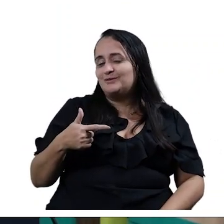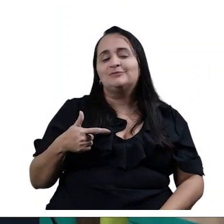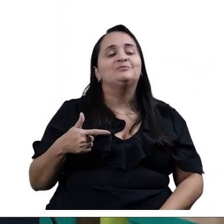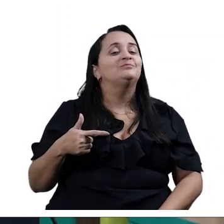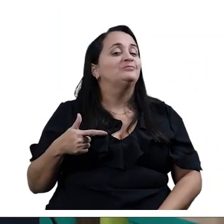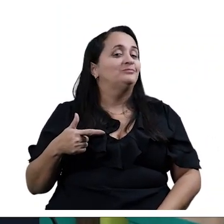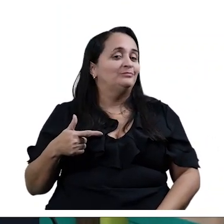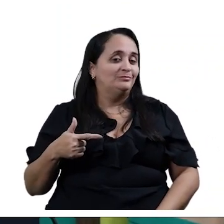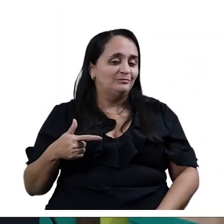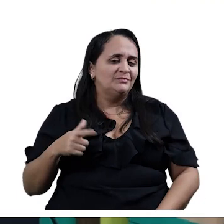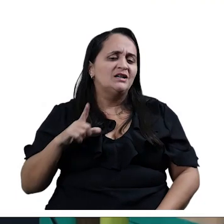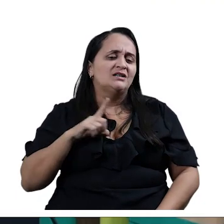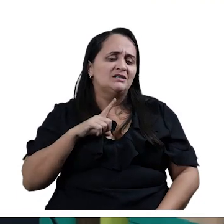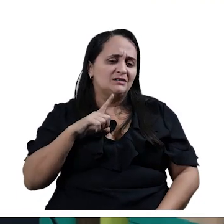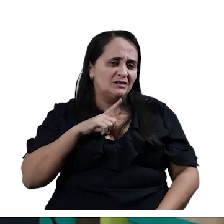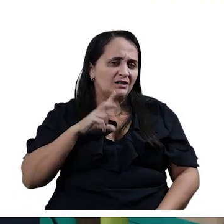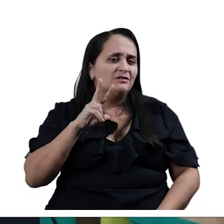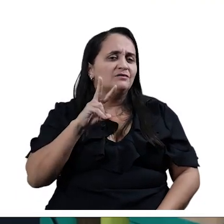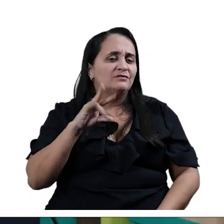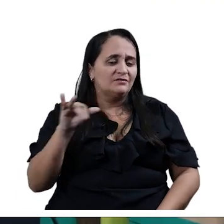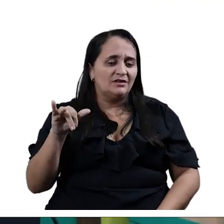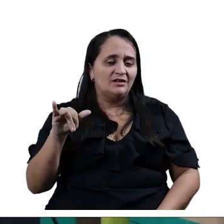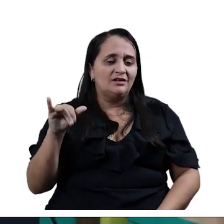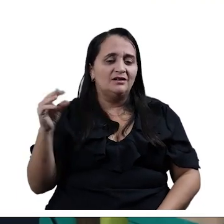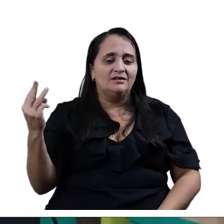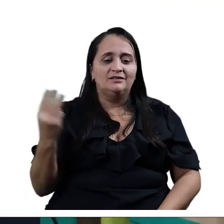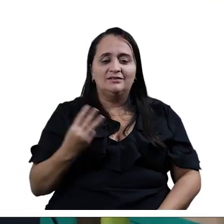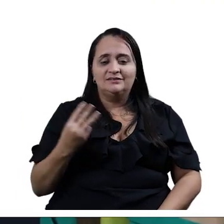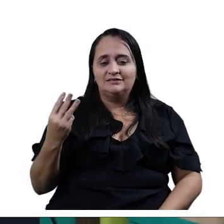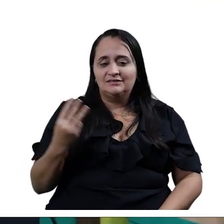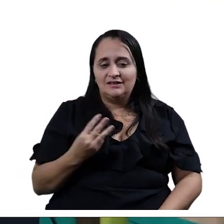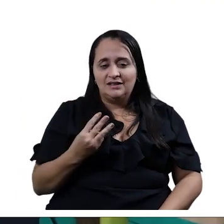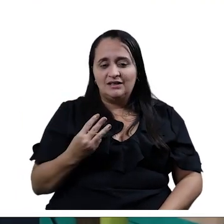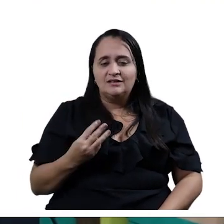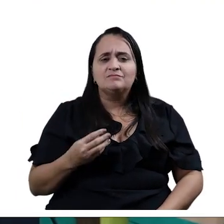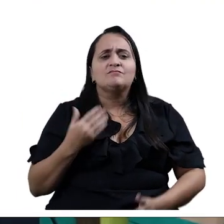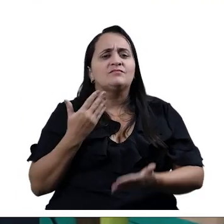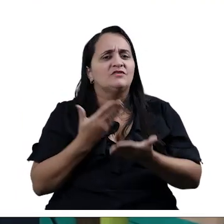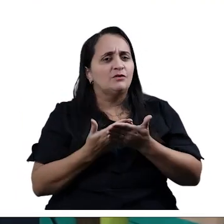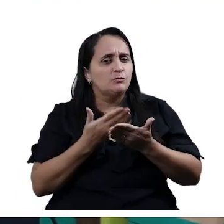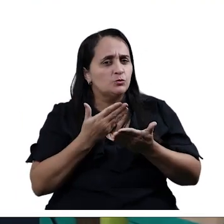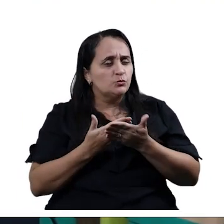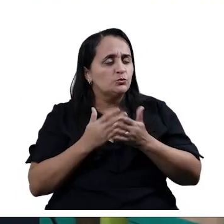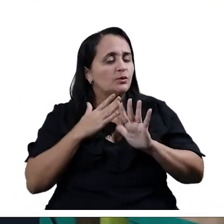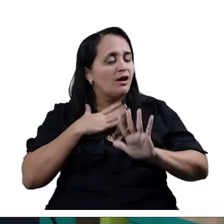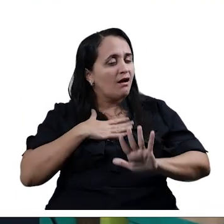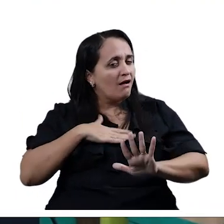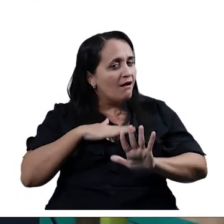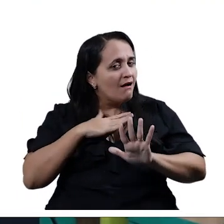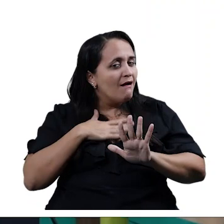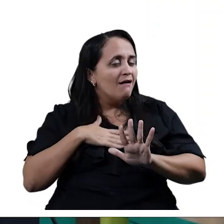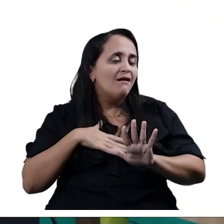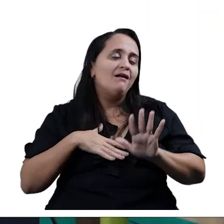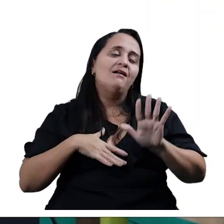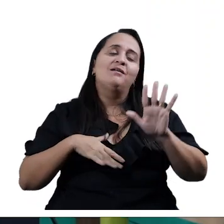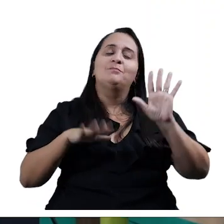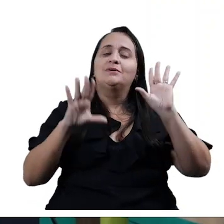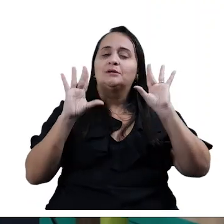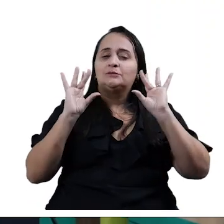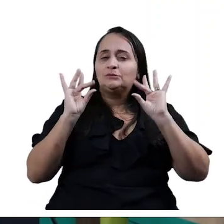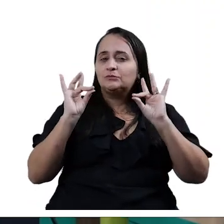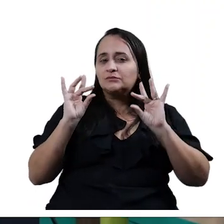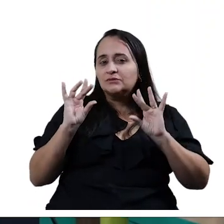para você que vai ter uma parte 3, então nós vamos estudar com muito cuidado os assuntos de